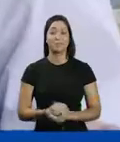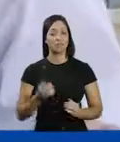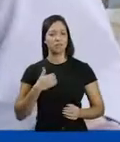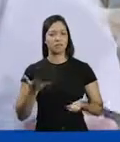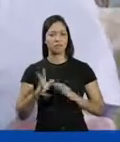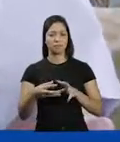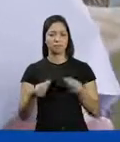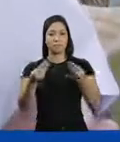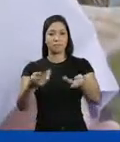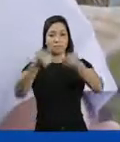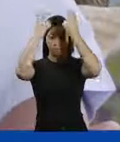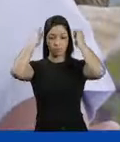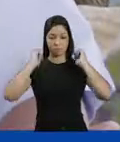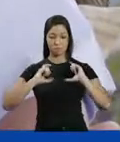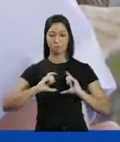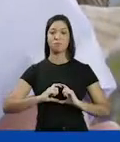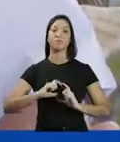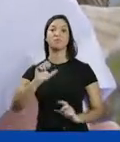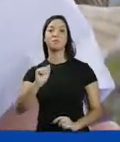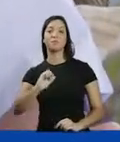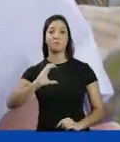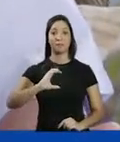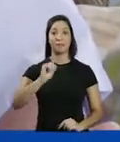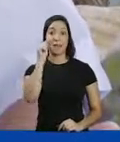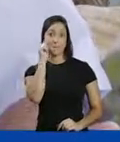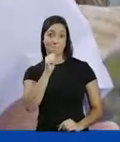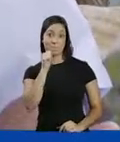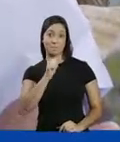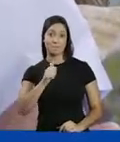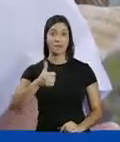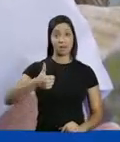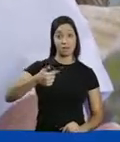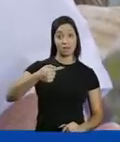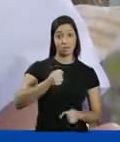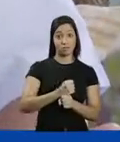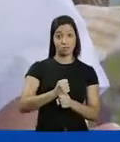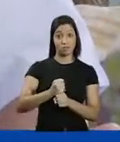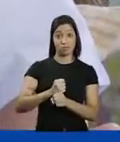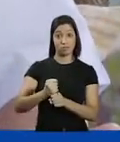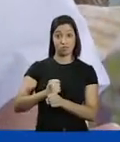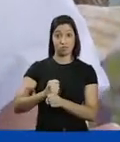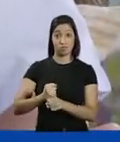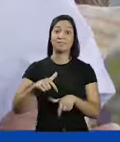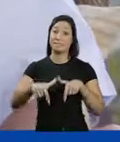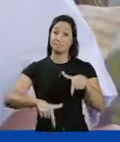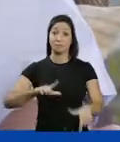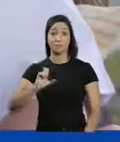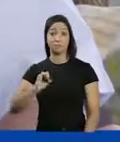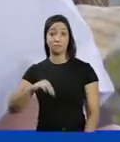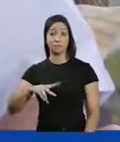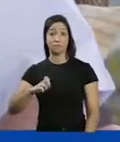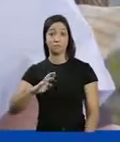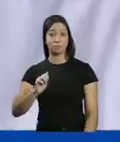meu primeiro agora com a medalha algo César é uma moça que é 17 anos está da